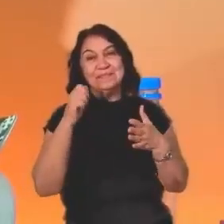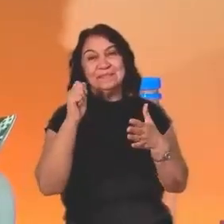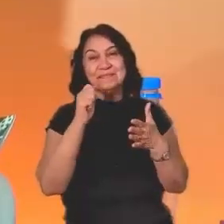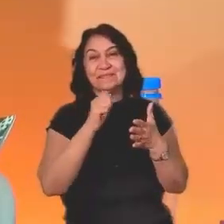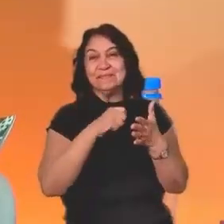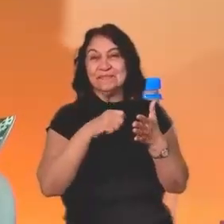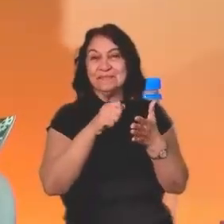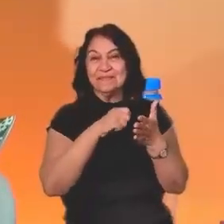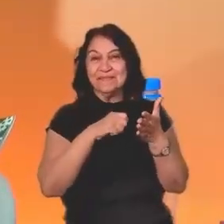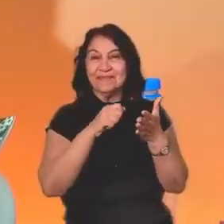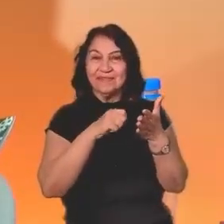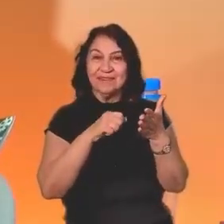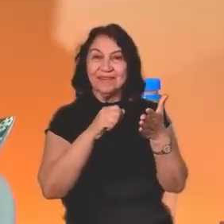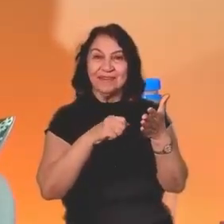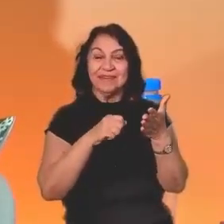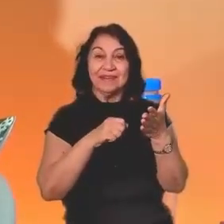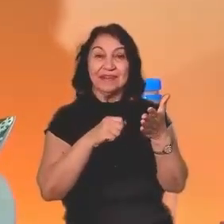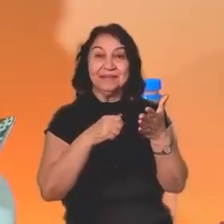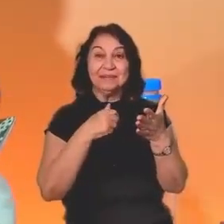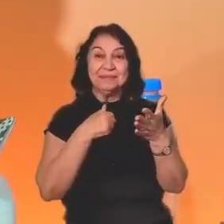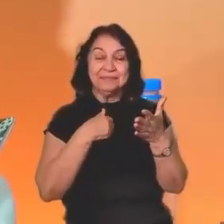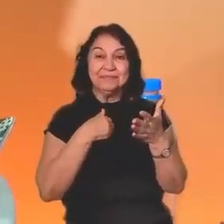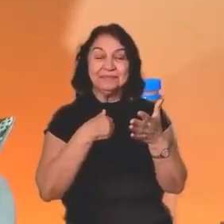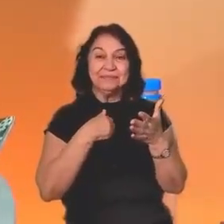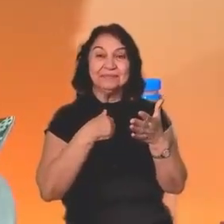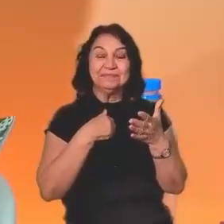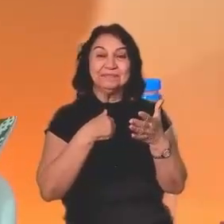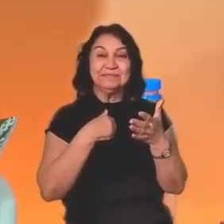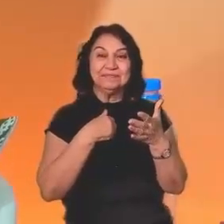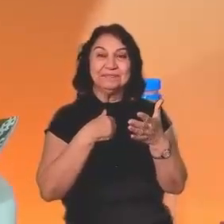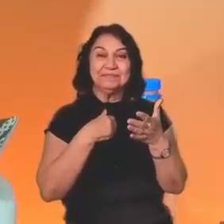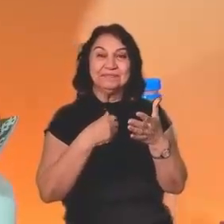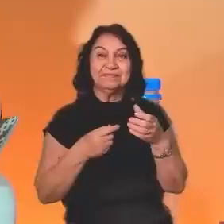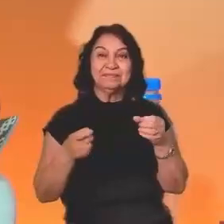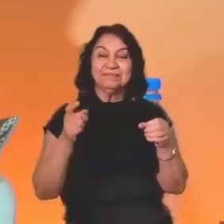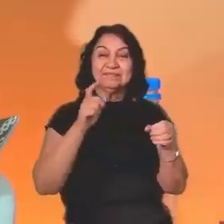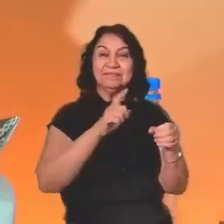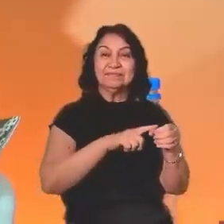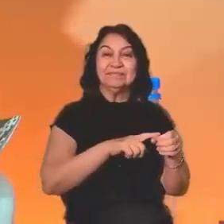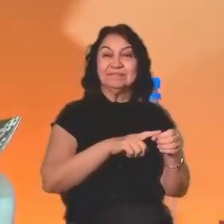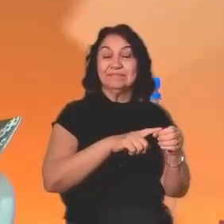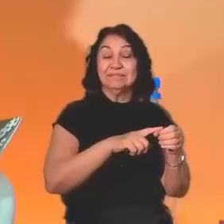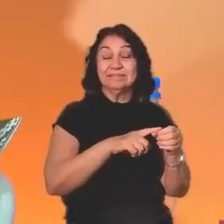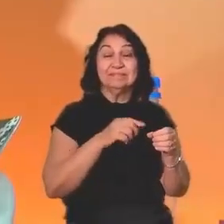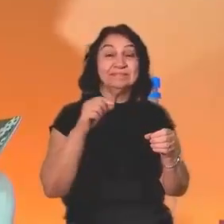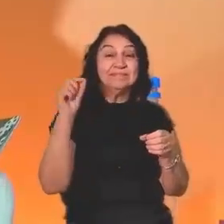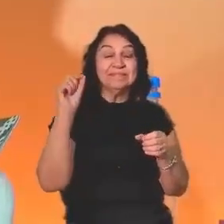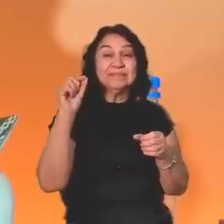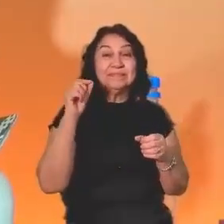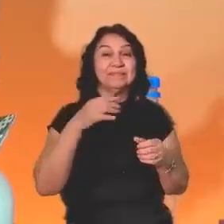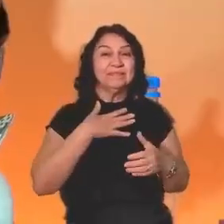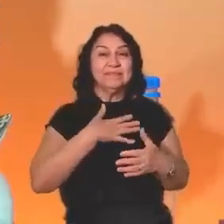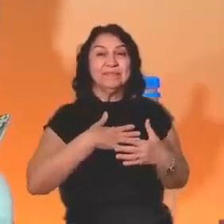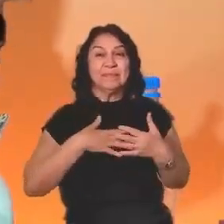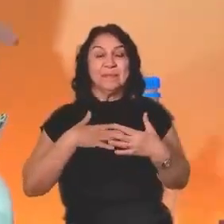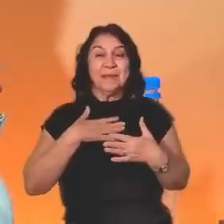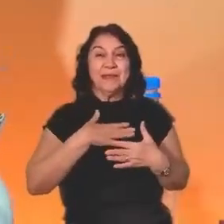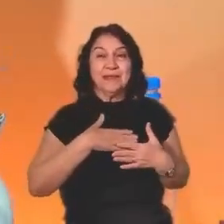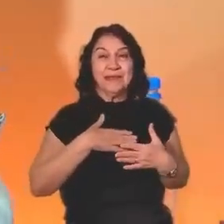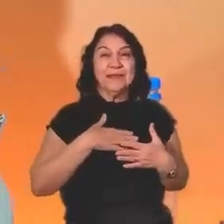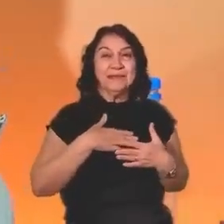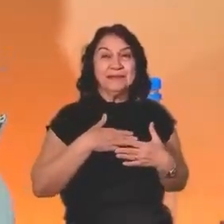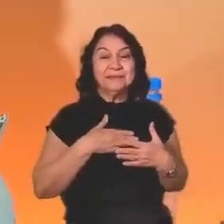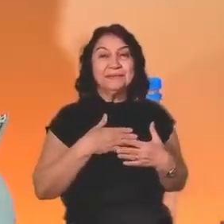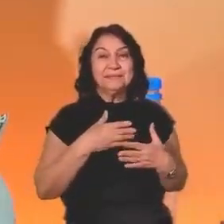escritas, eu ainda volto numa coisa, né, que eu gostaria assim, que vocês